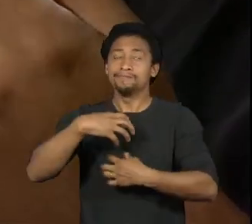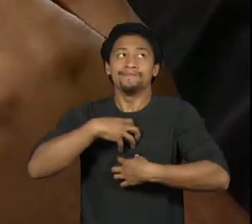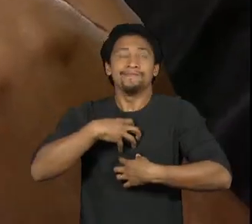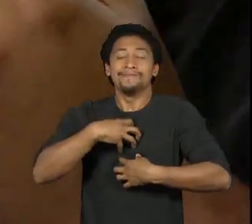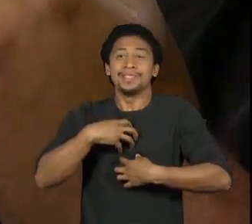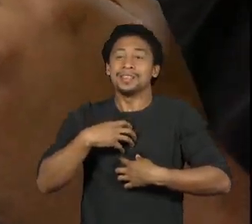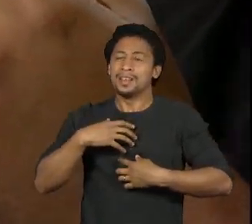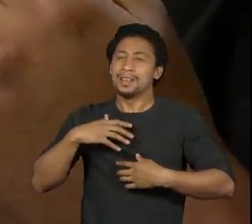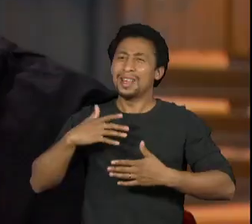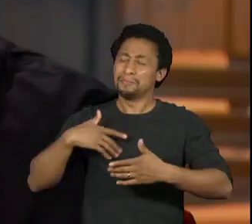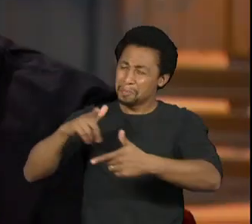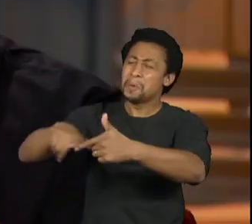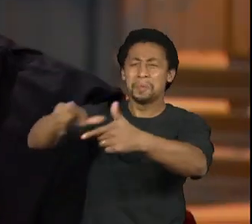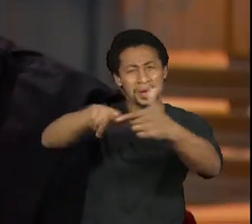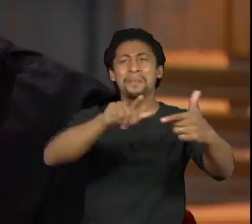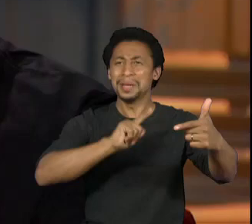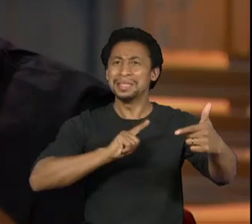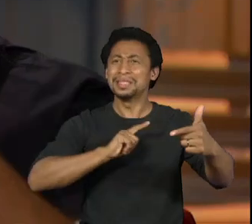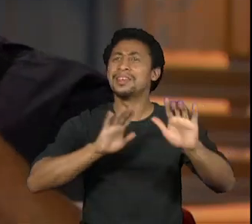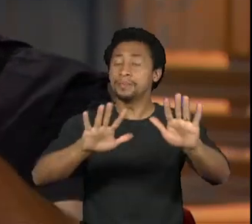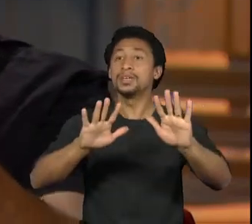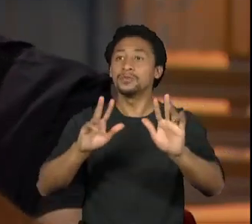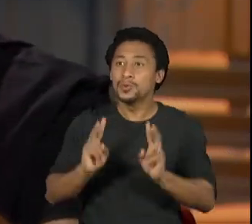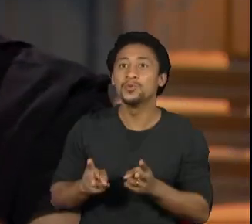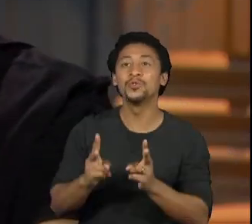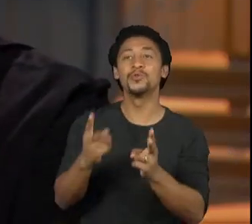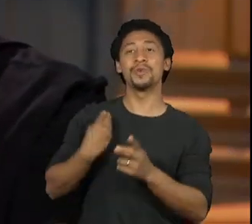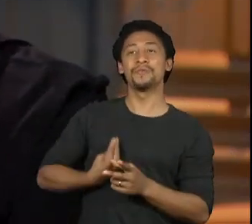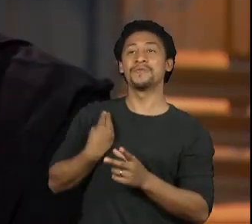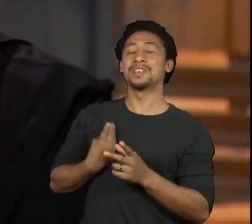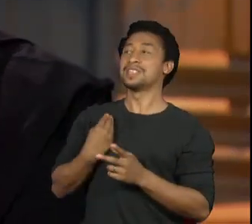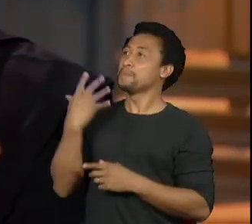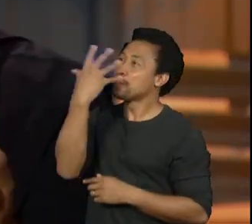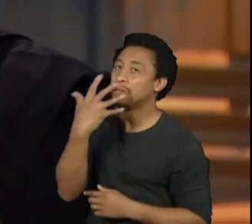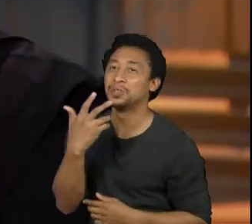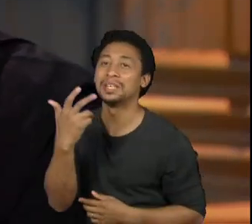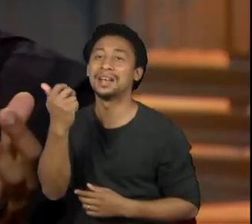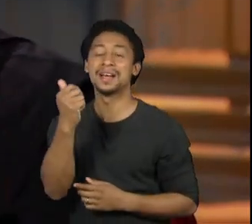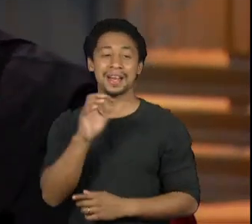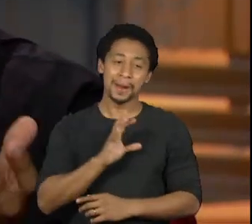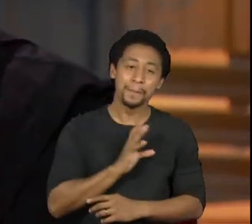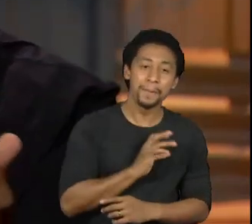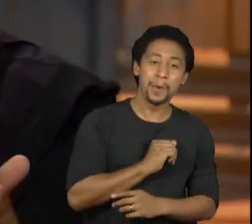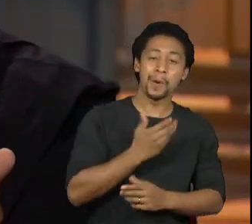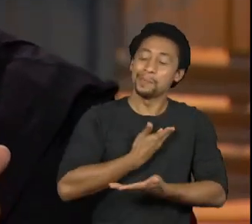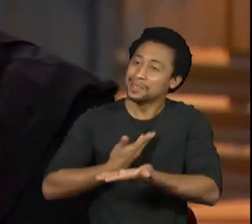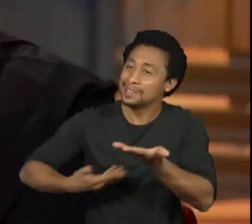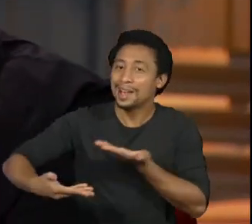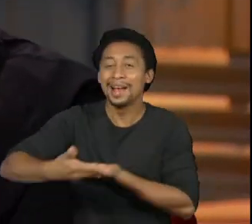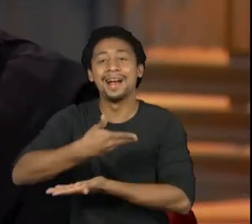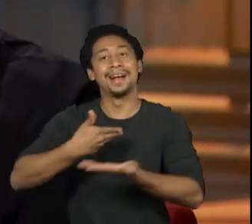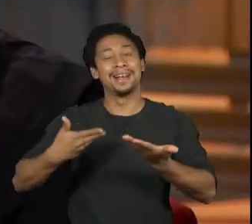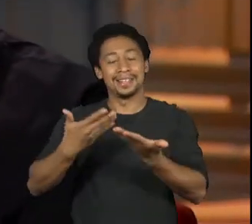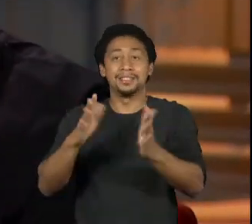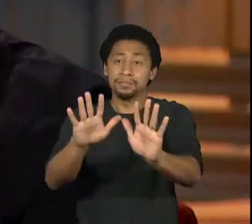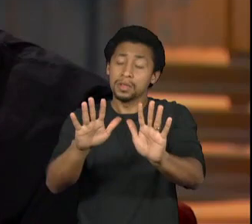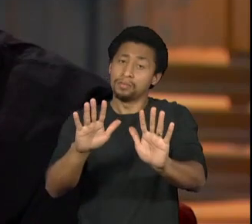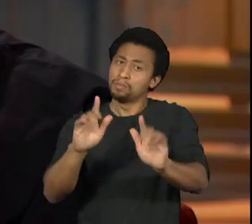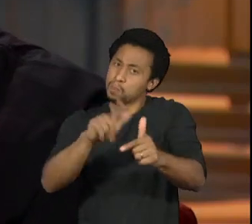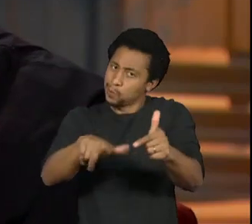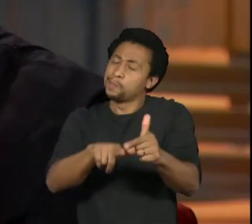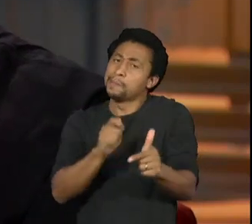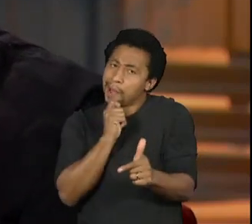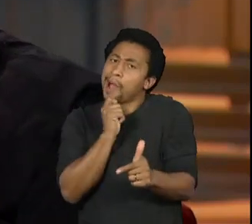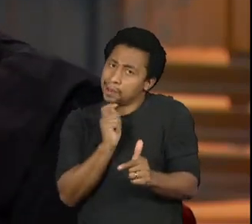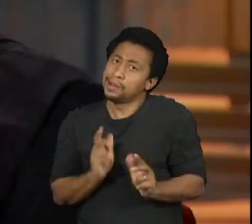apaixona você faz a vida valer a pena na beira do abismo que é esse desamparo que nos constitui mas